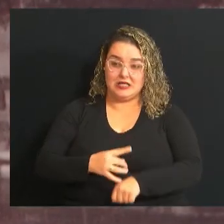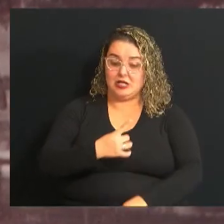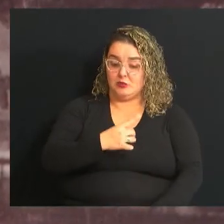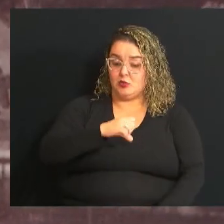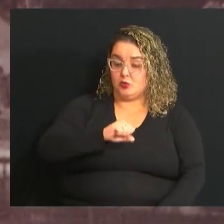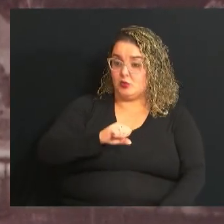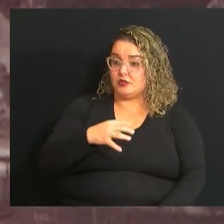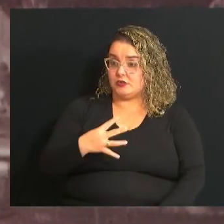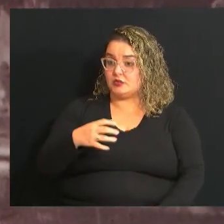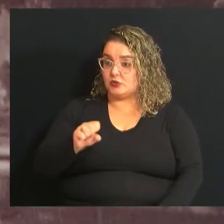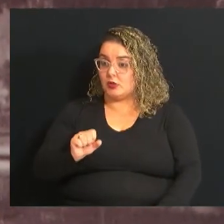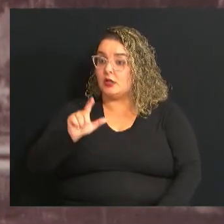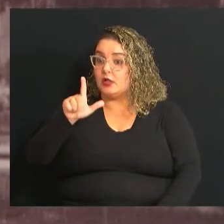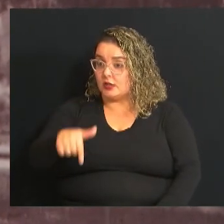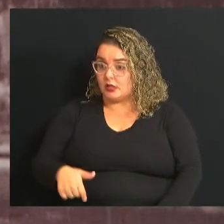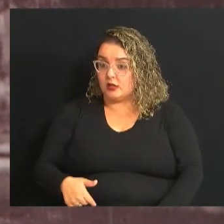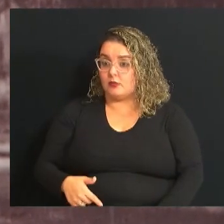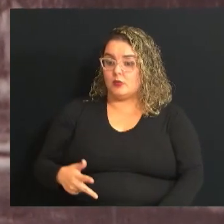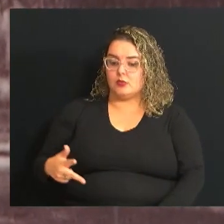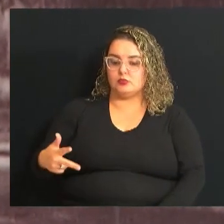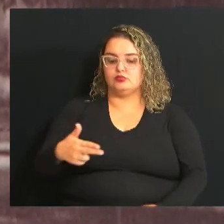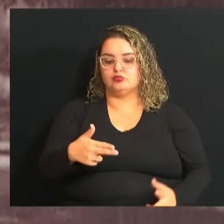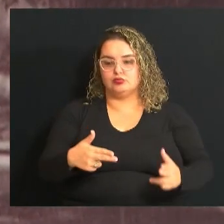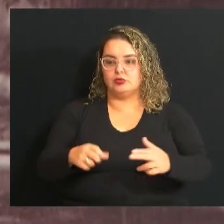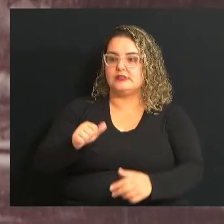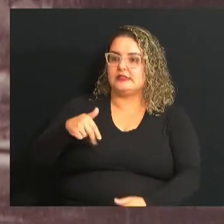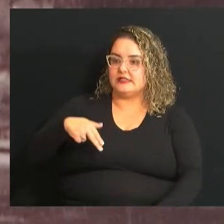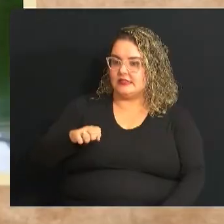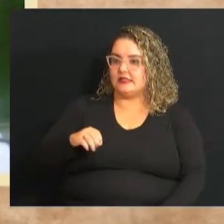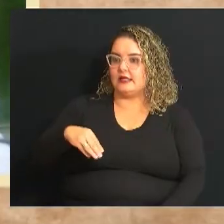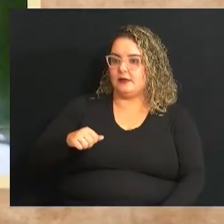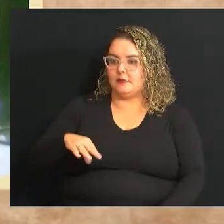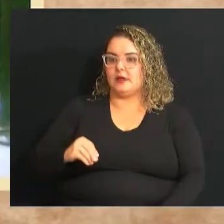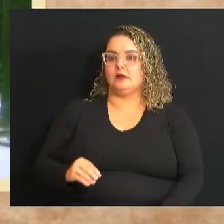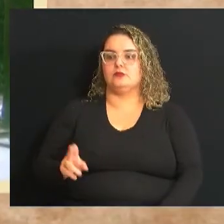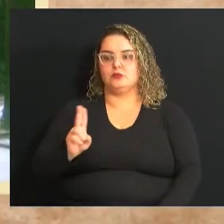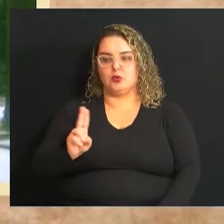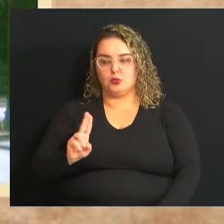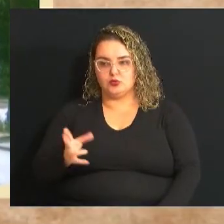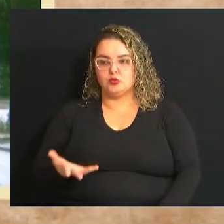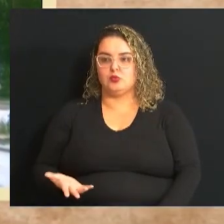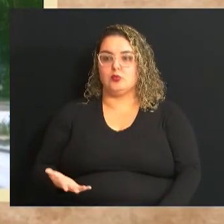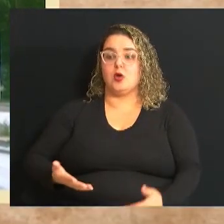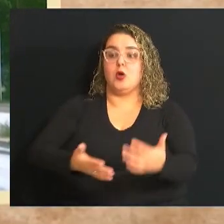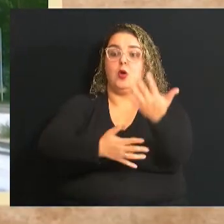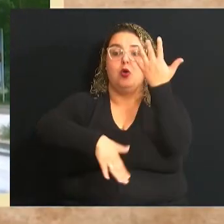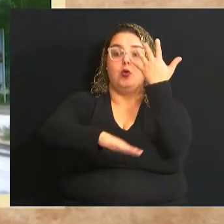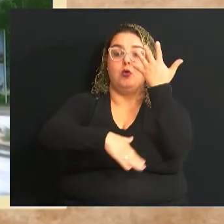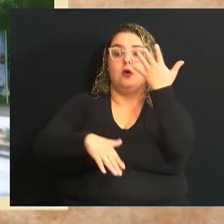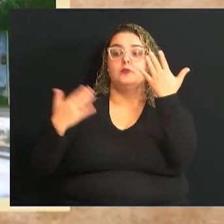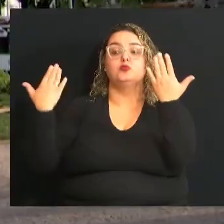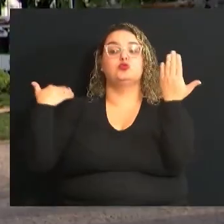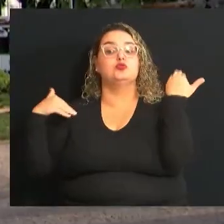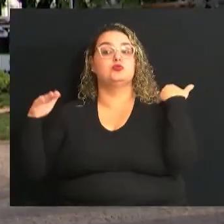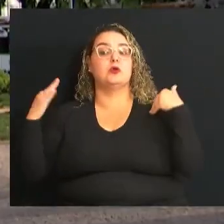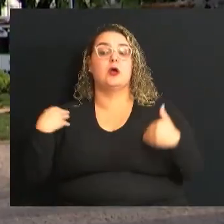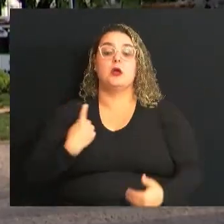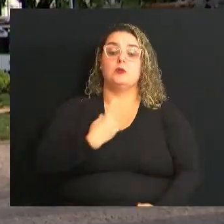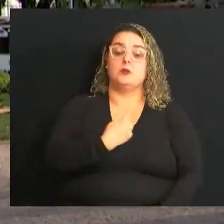quarta reportagem da série Ruas de Histórias Negras, você vai conhecer a descendência do maestro campineiro Carlos Gomes e